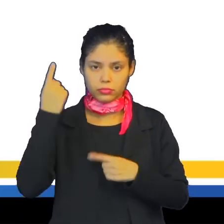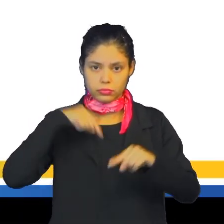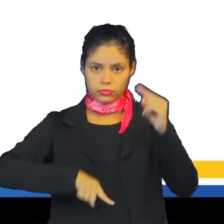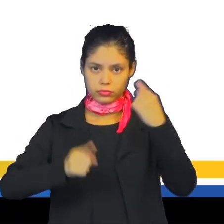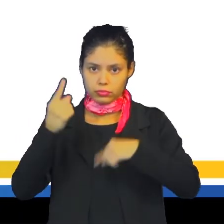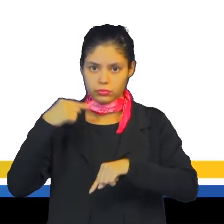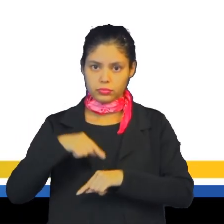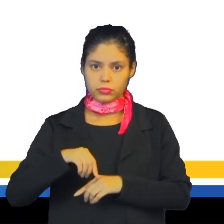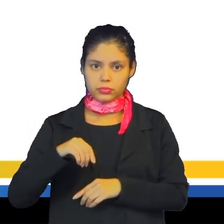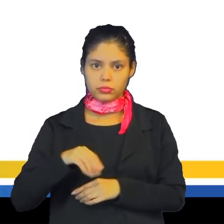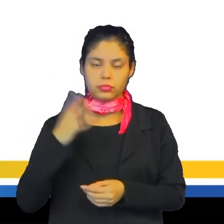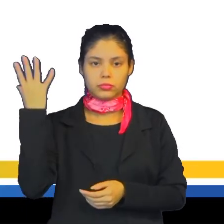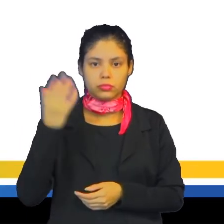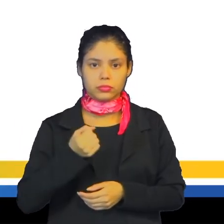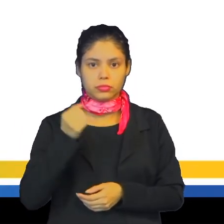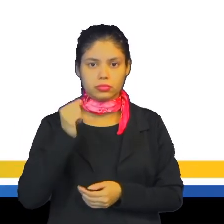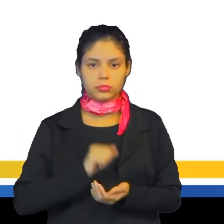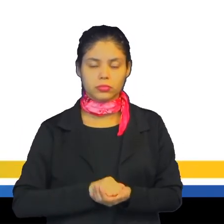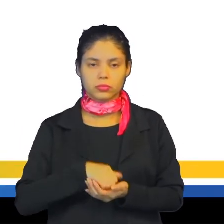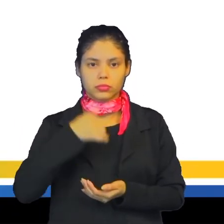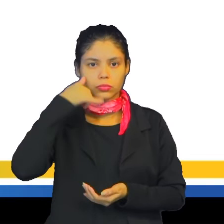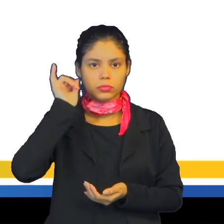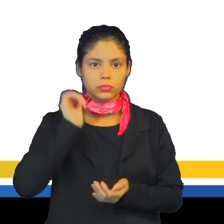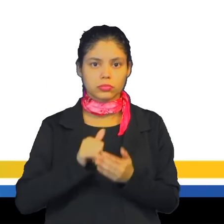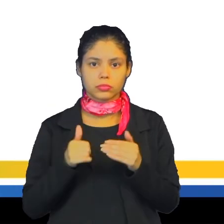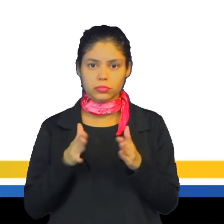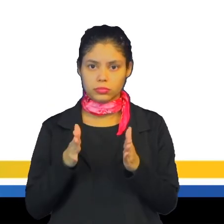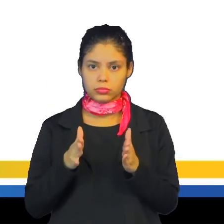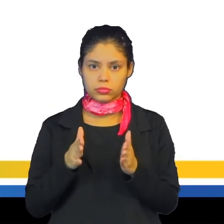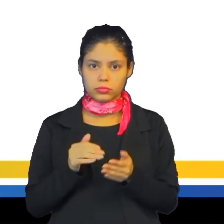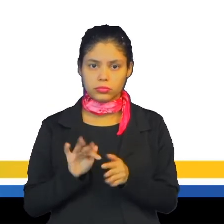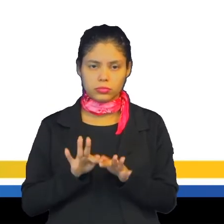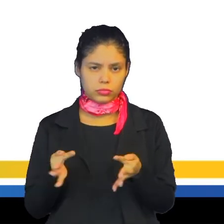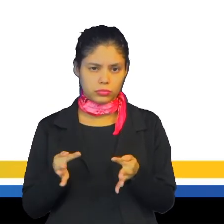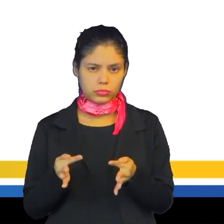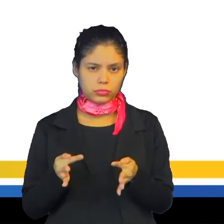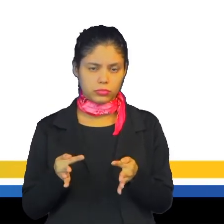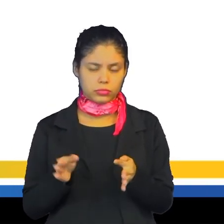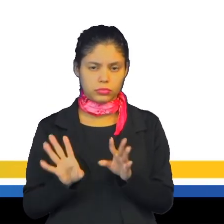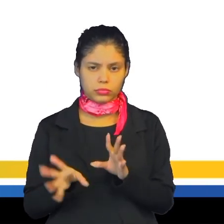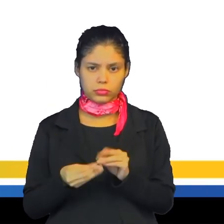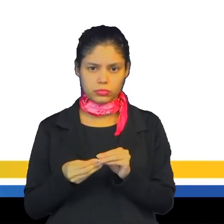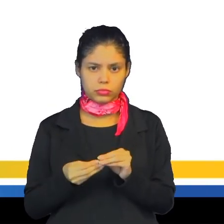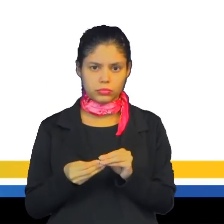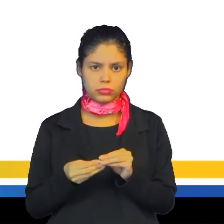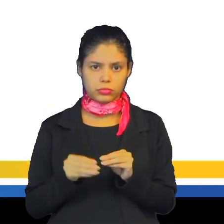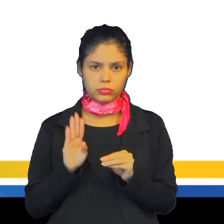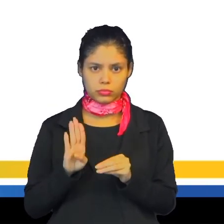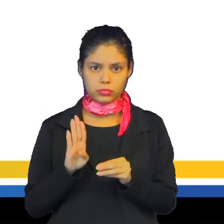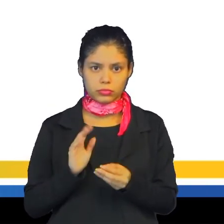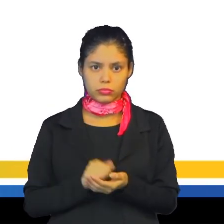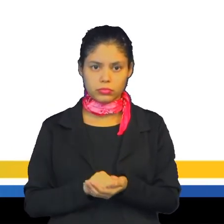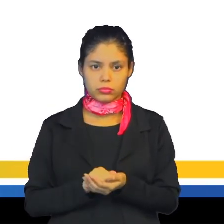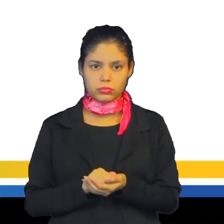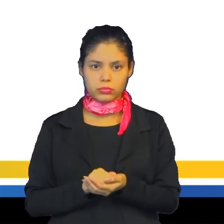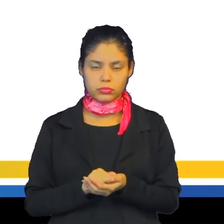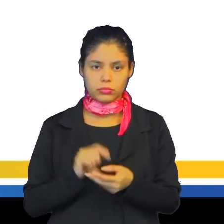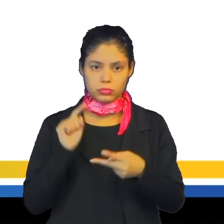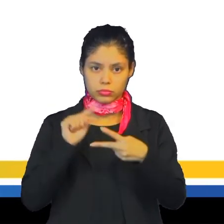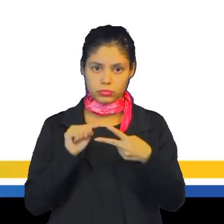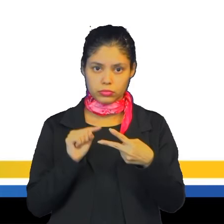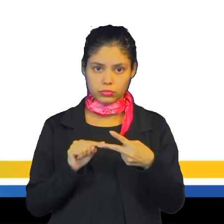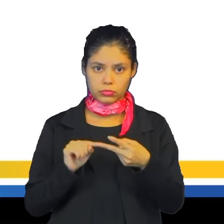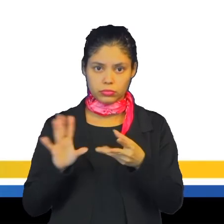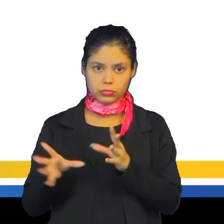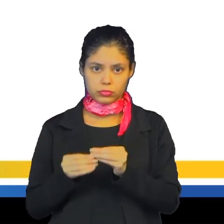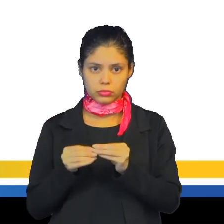circulação do boi. Letra A, circulação aberta, simples e incompleta. B, circulação aberta, dupla e